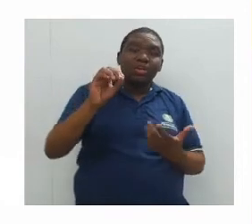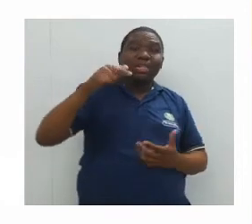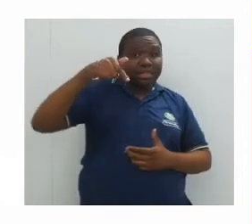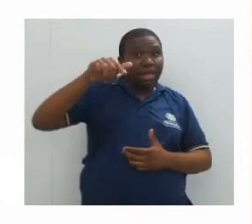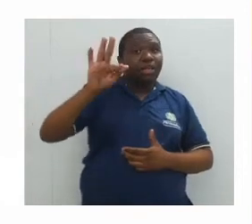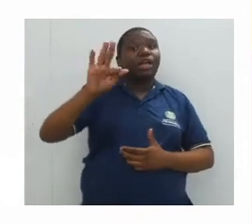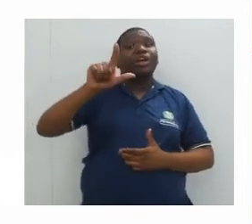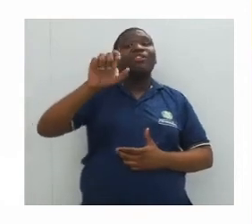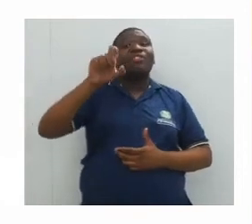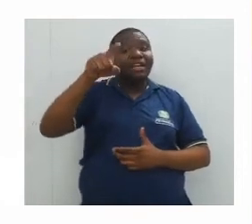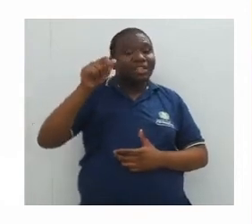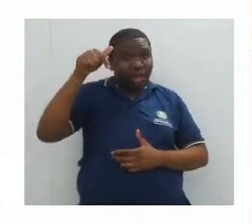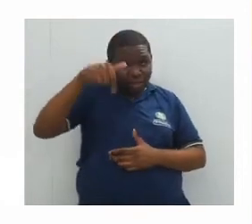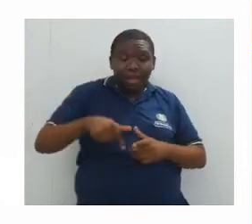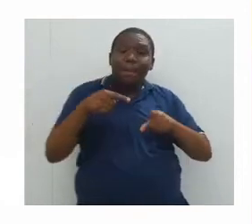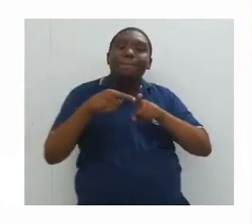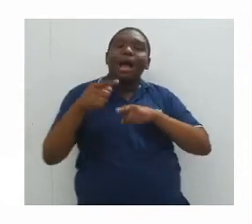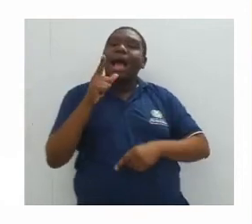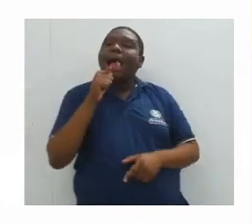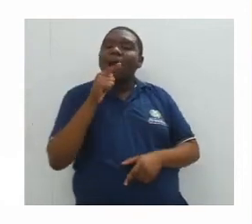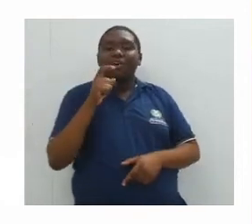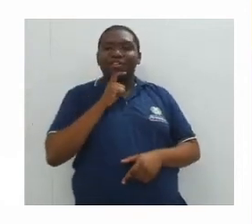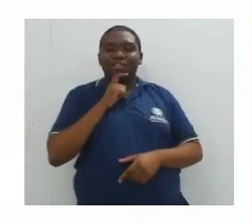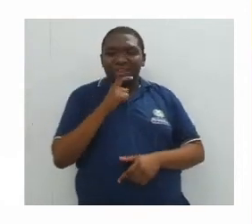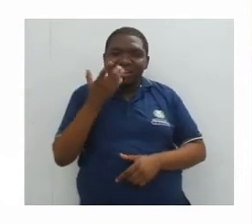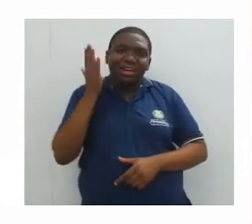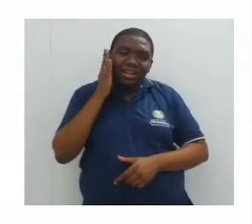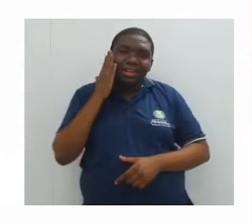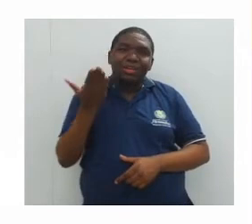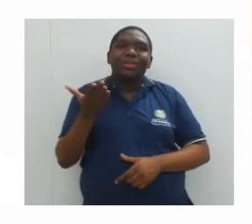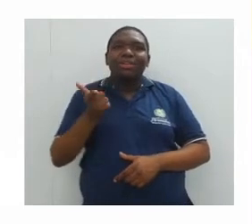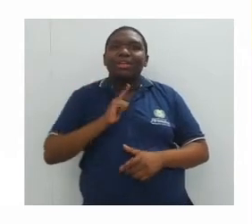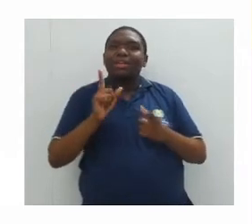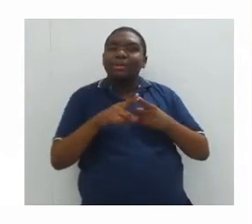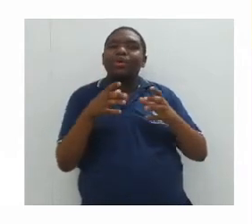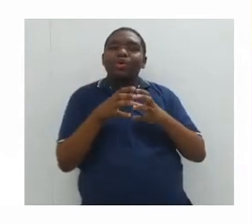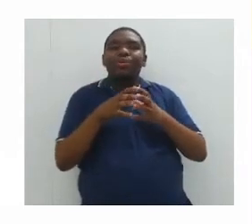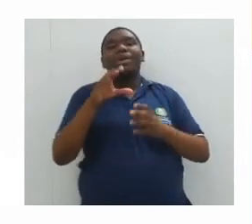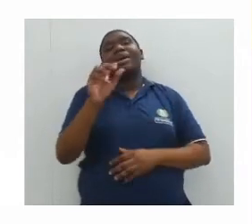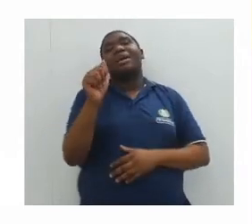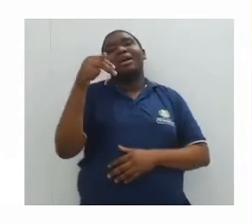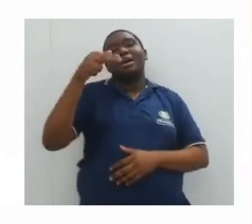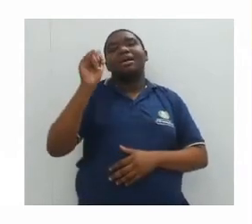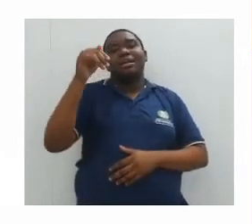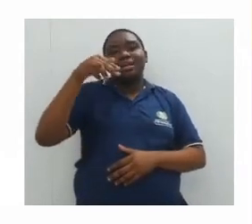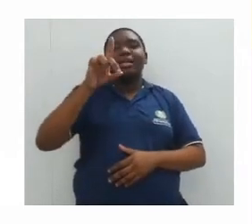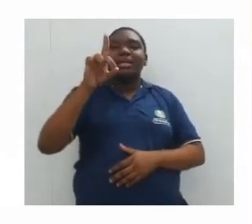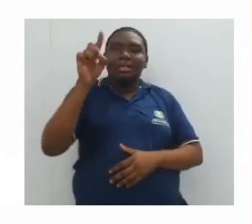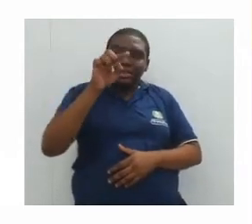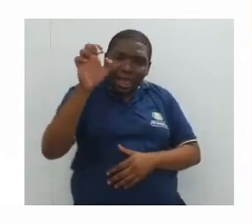Fria. Então, um dos grandes caboclinhos. A gente tem também a tribo Canidé, não é isso? Então, que ele